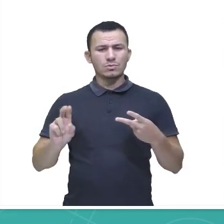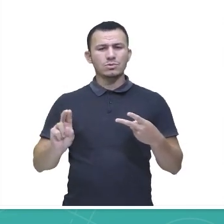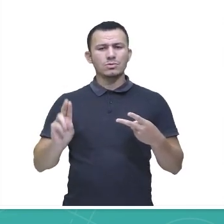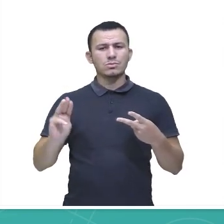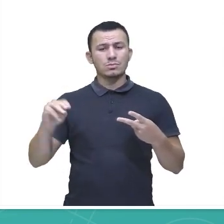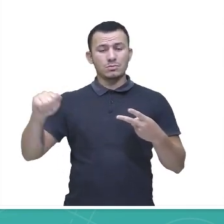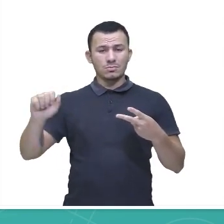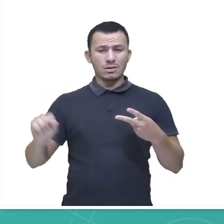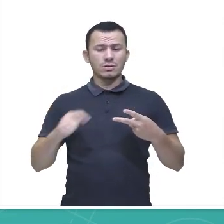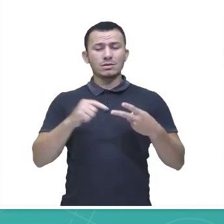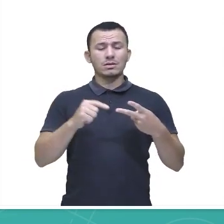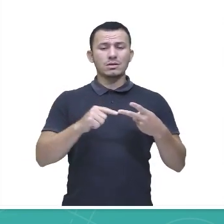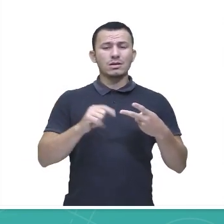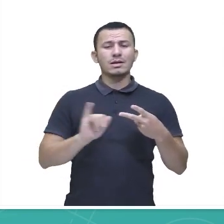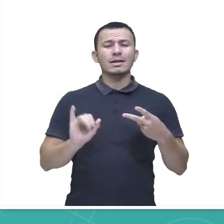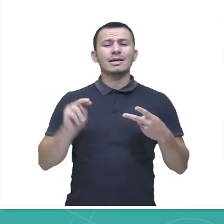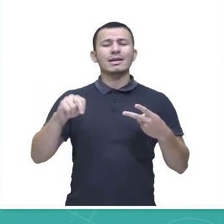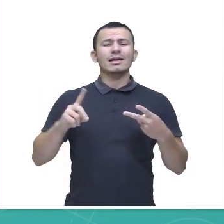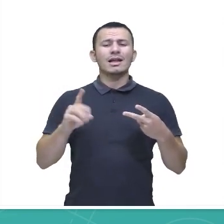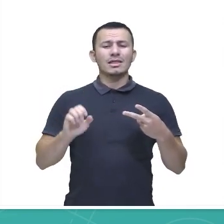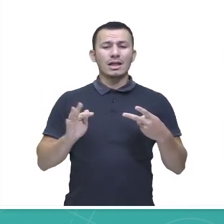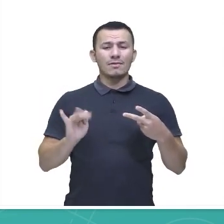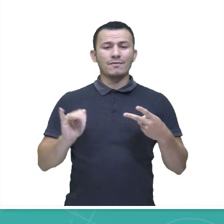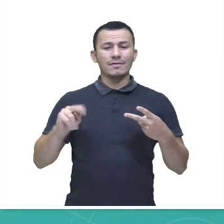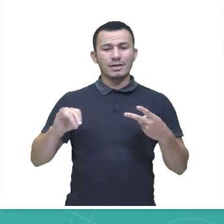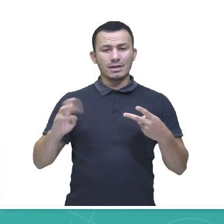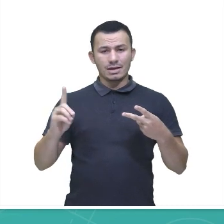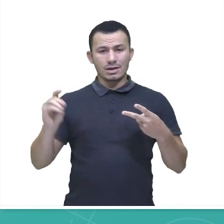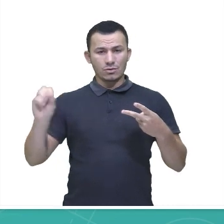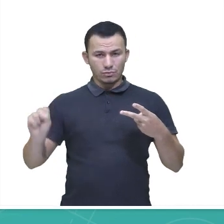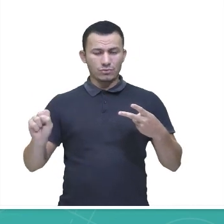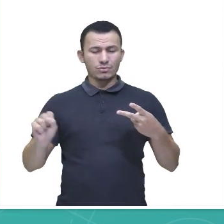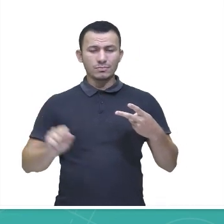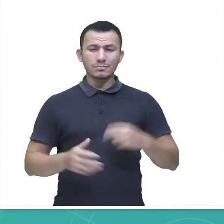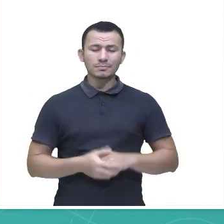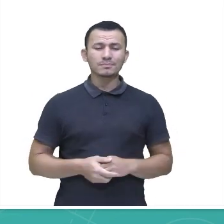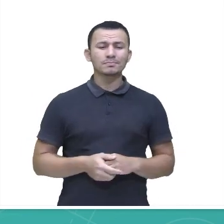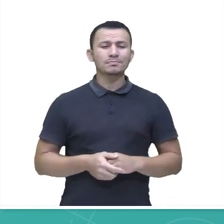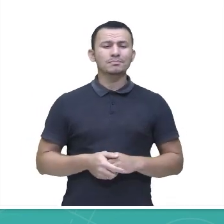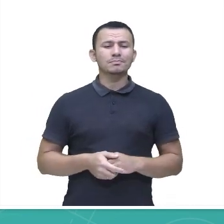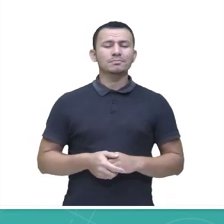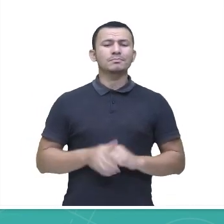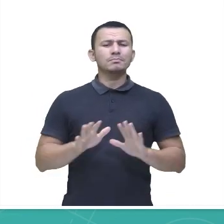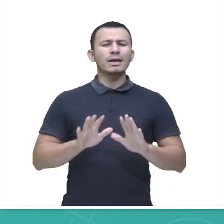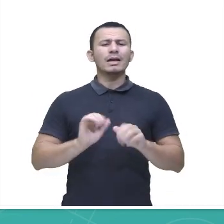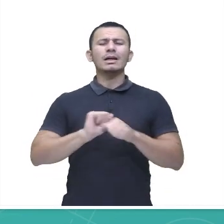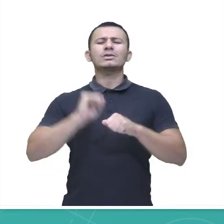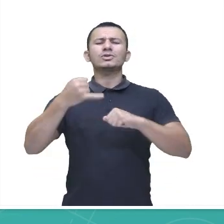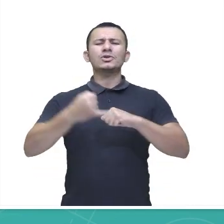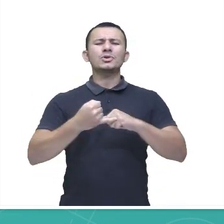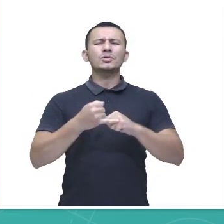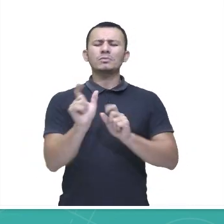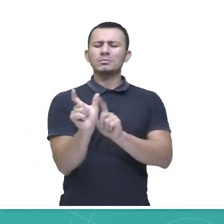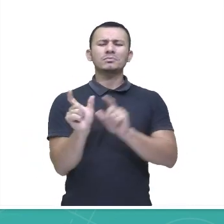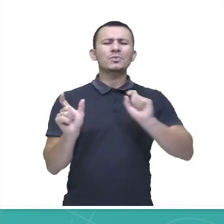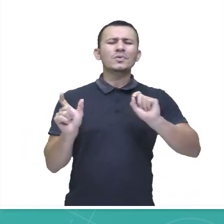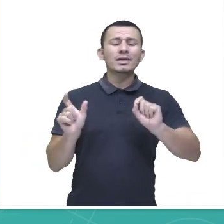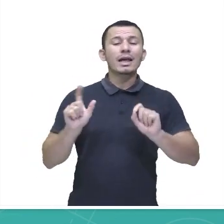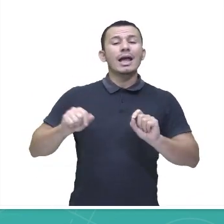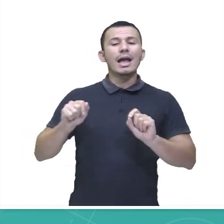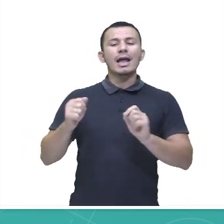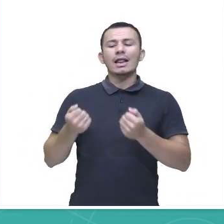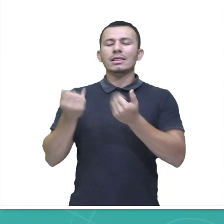os artigos indefinidos, ok? Muito bem. E o adjetivo? É toda palavra que